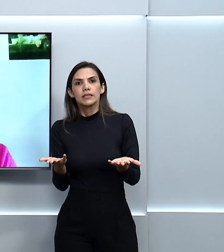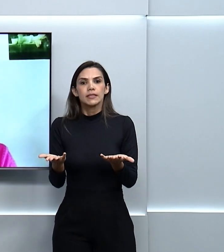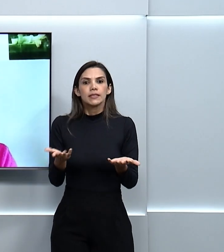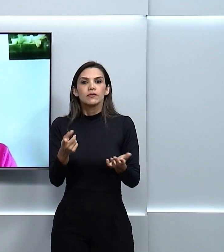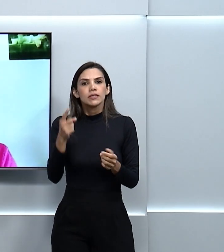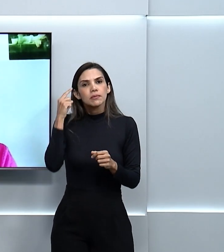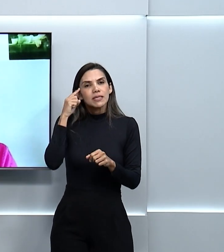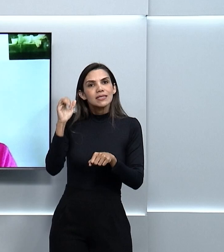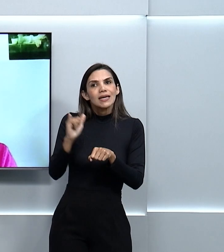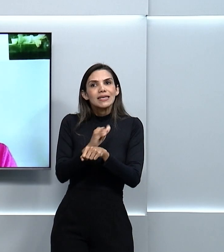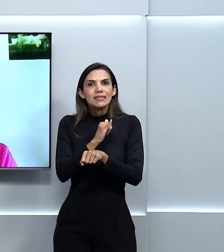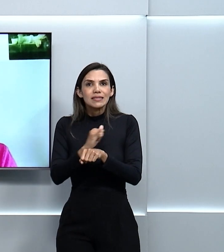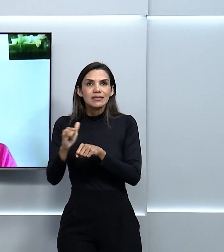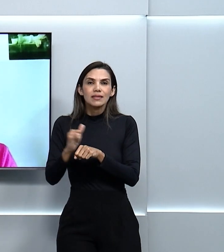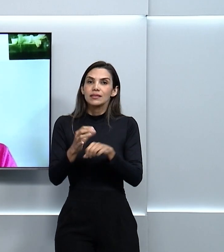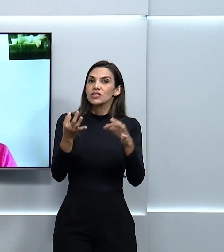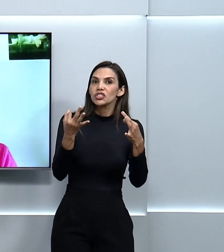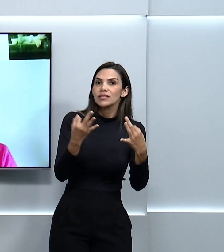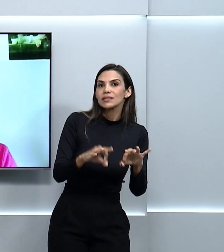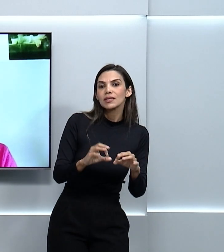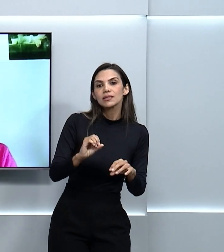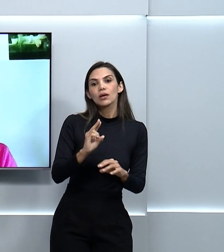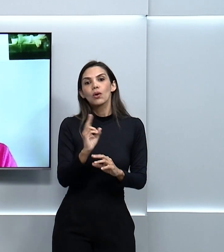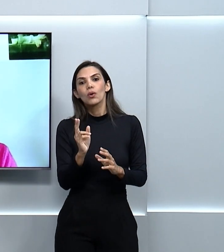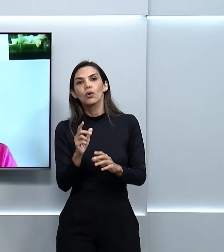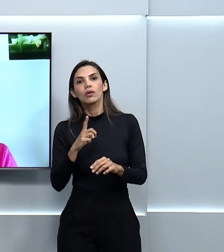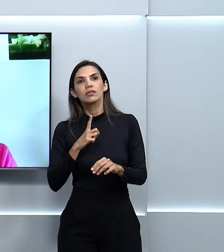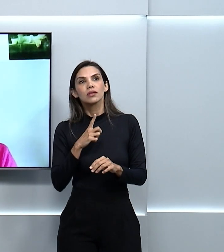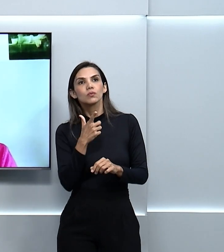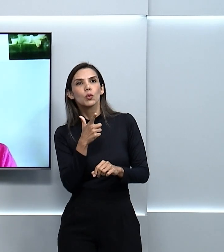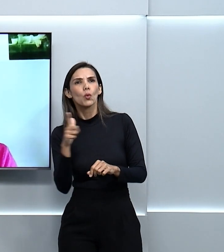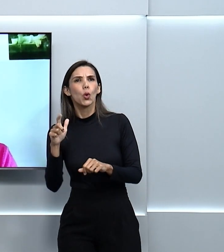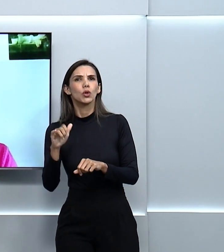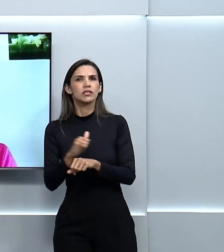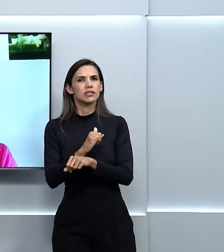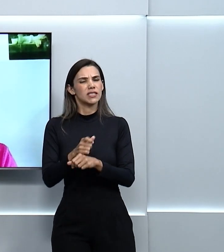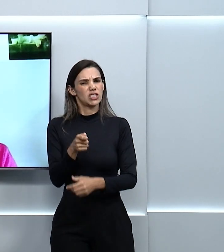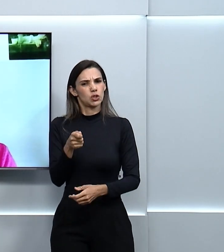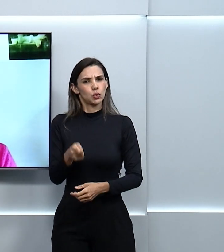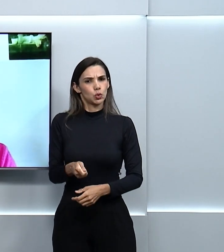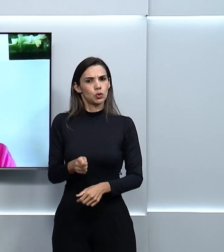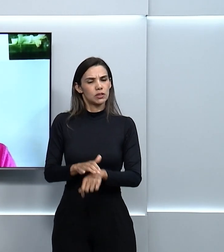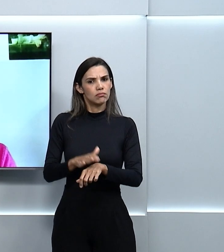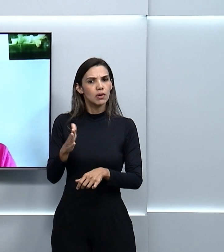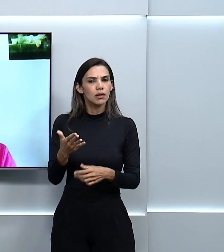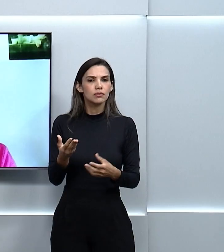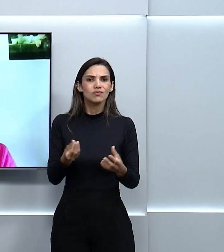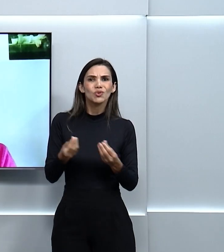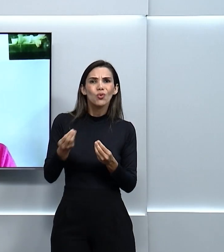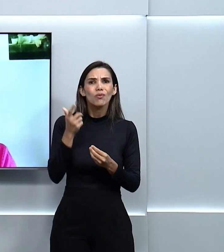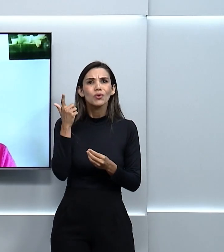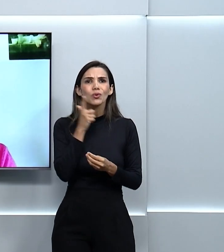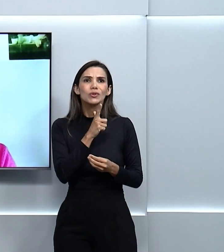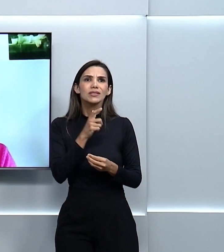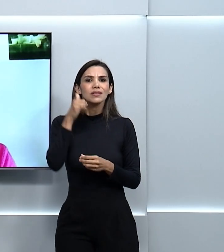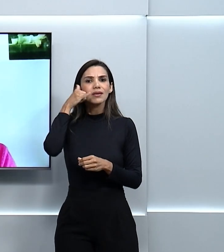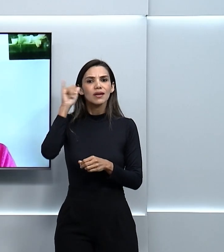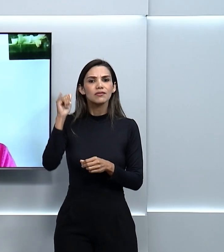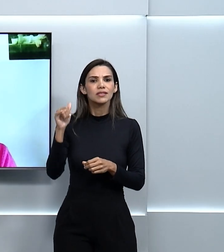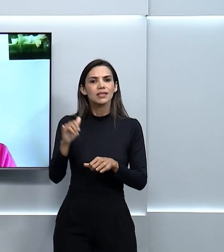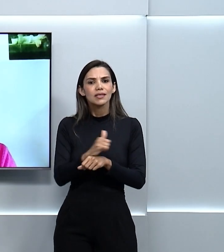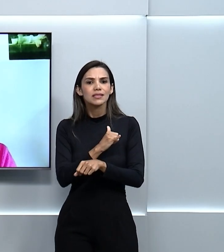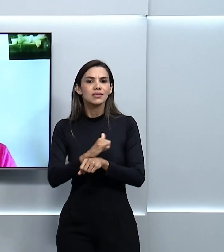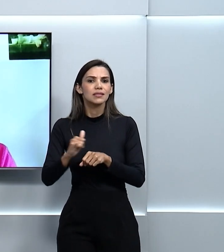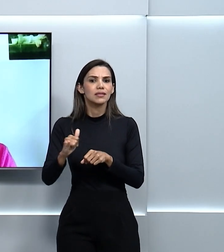essa forma de coibir está correta ou o senhor acha que deveria ser mais dura? E o que poderia ser feito também para prevenir, para